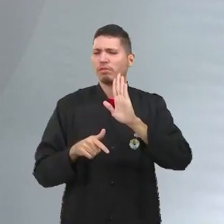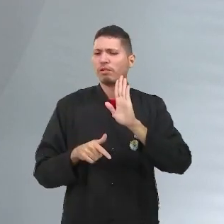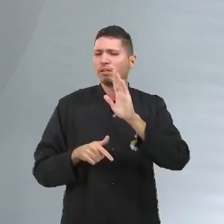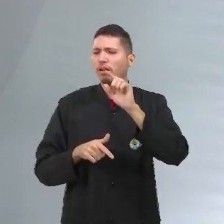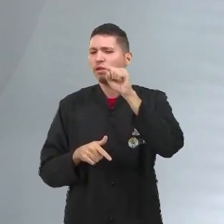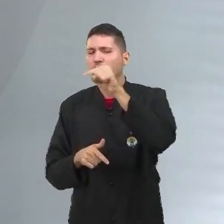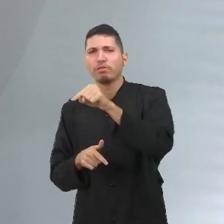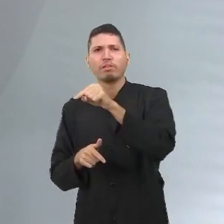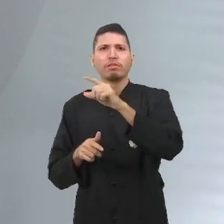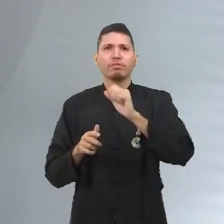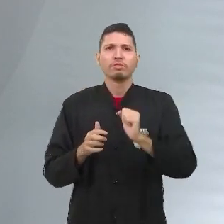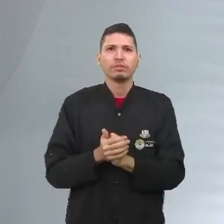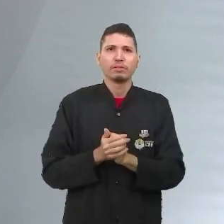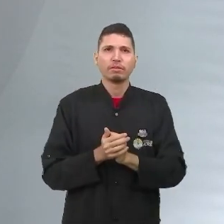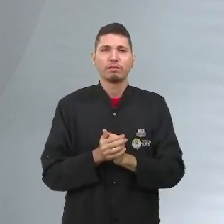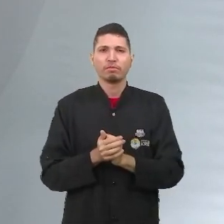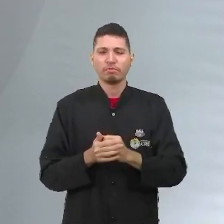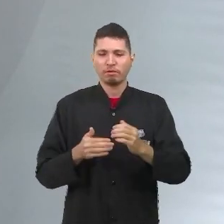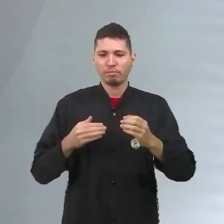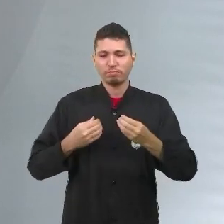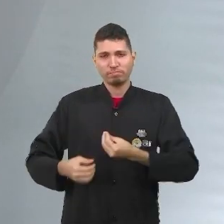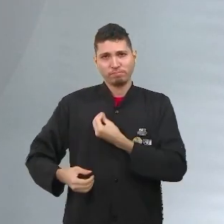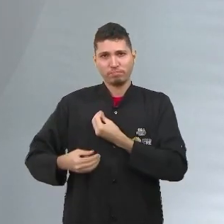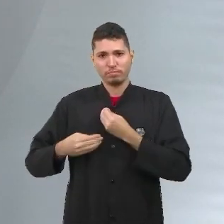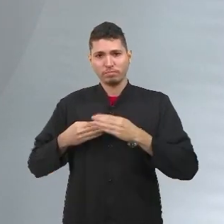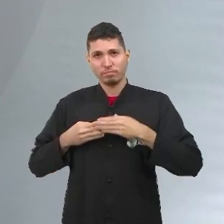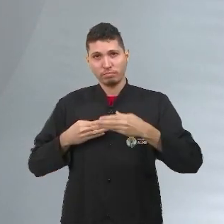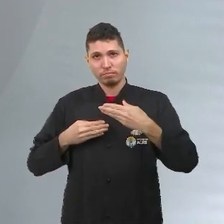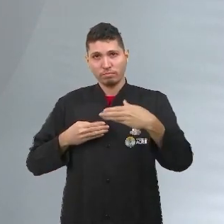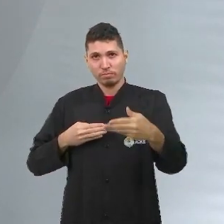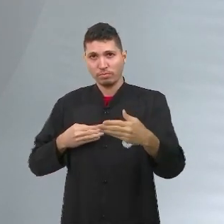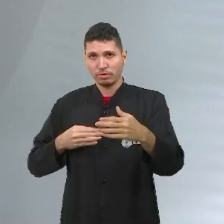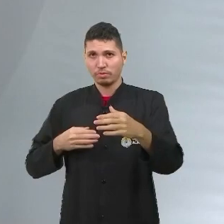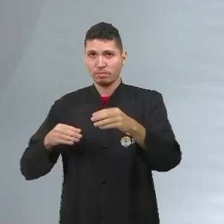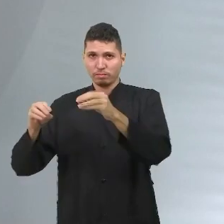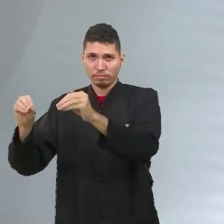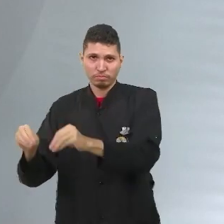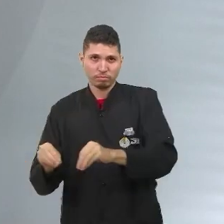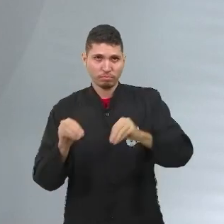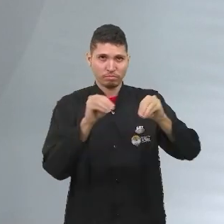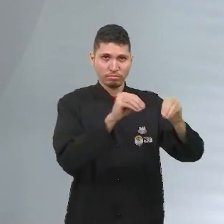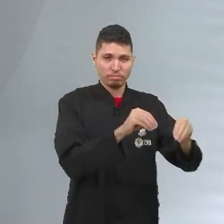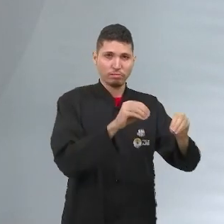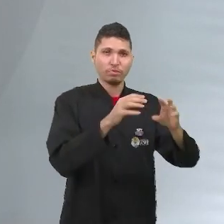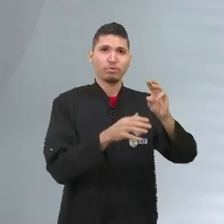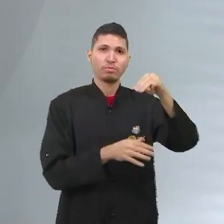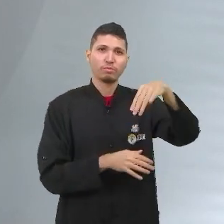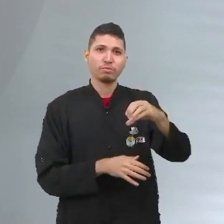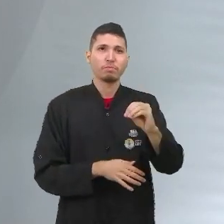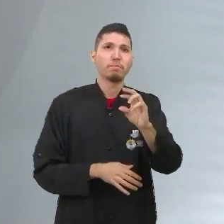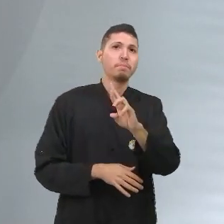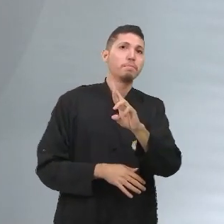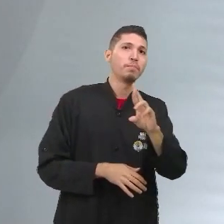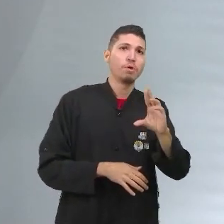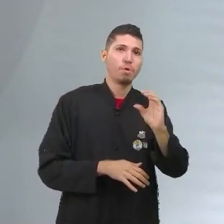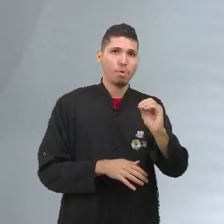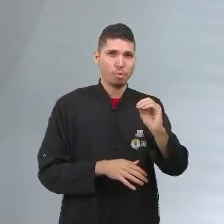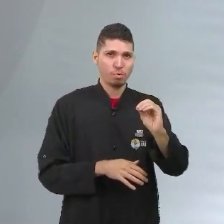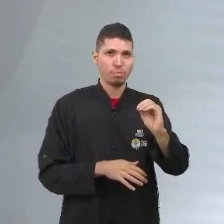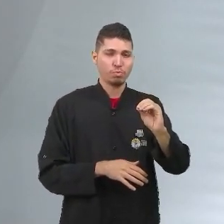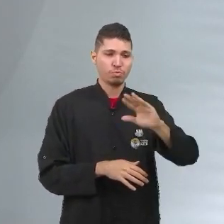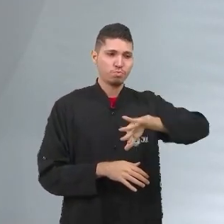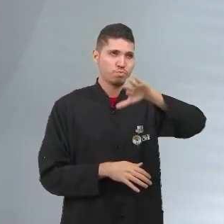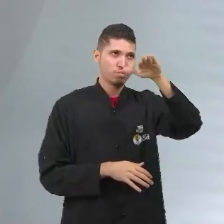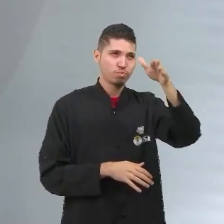ali naquele ambiente, elas começaram a habitar nos morros. Por que os morros? Porque nos morros, quem que iria fazer,